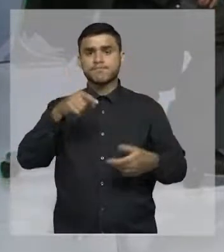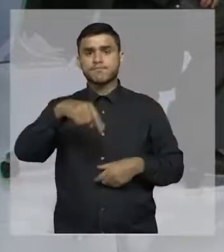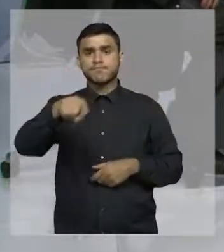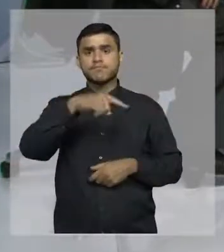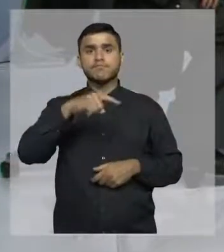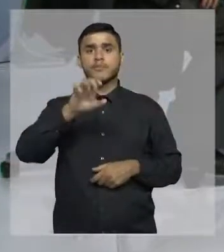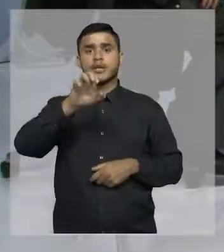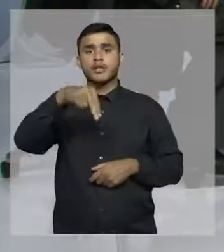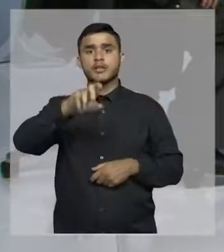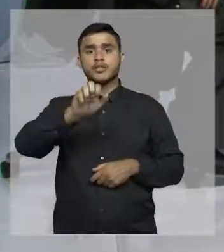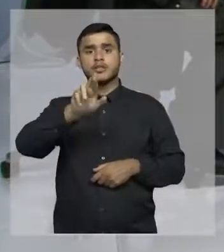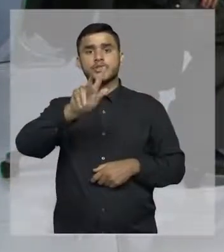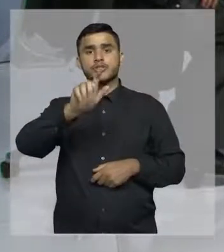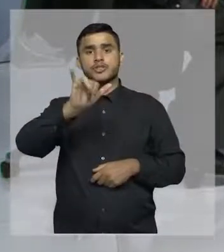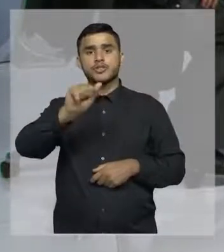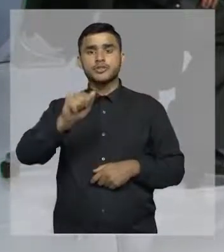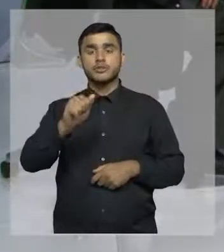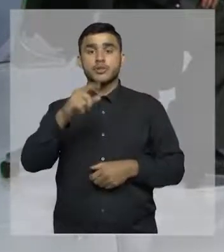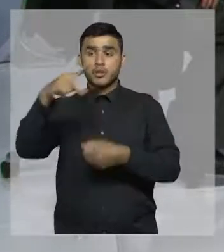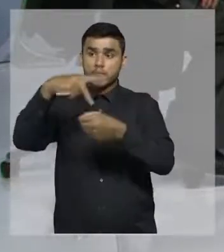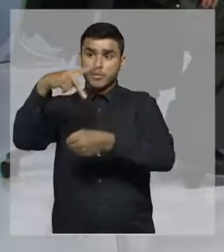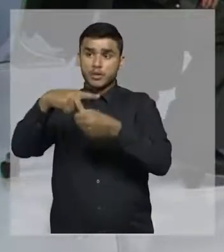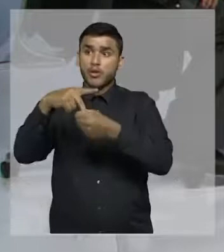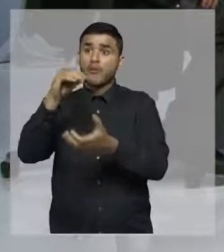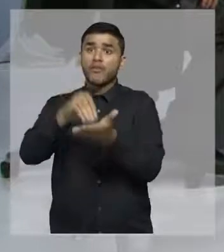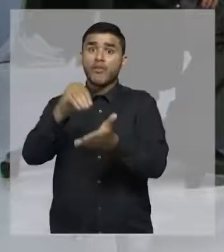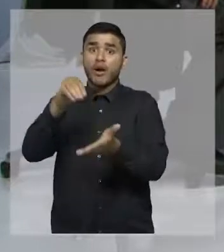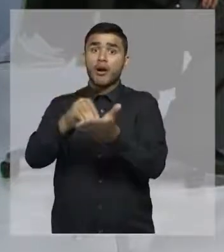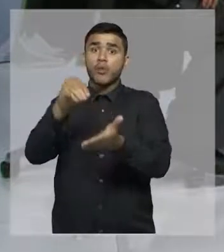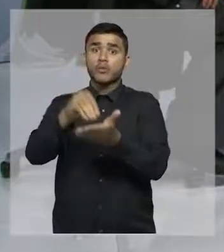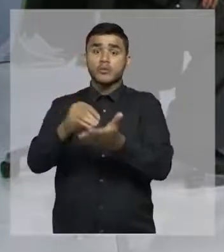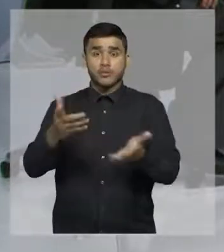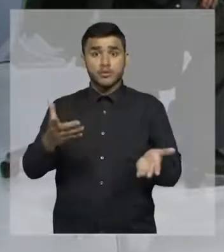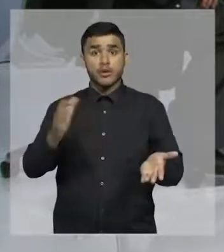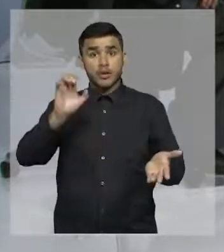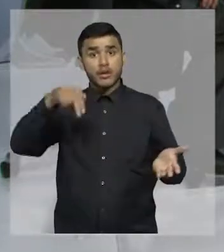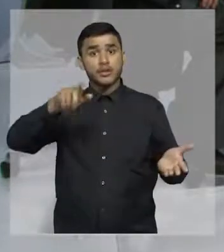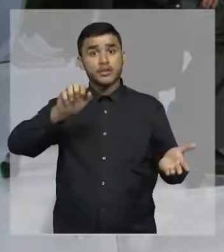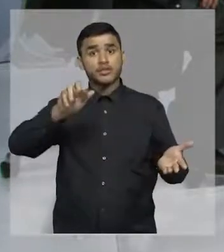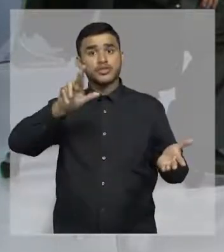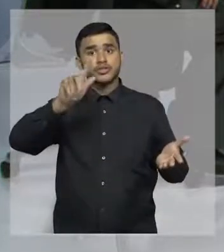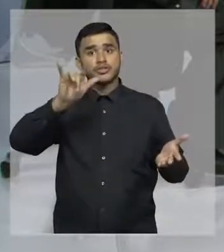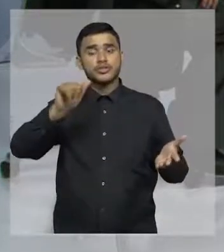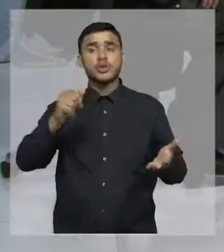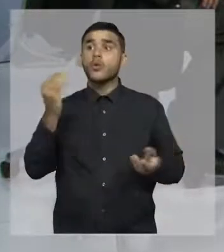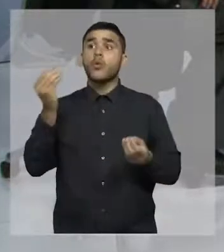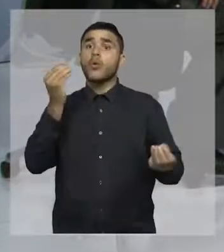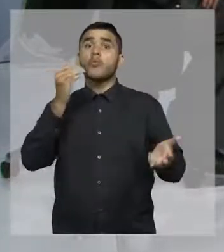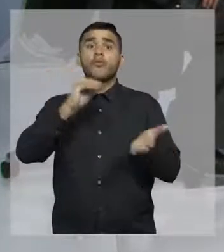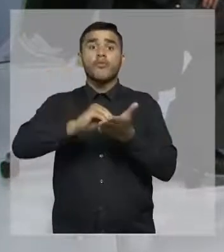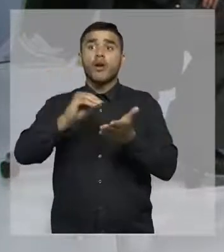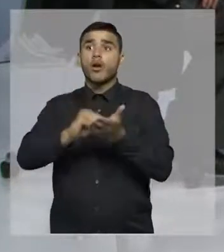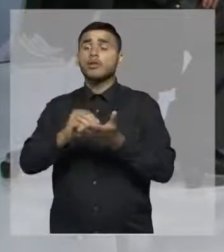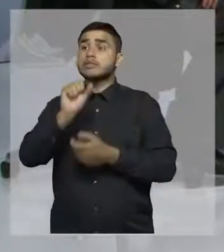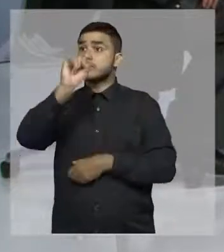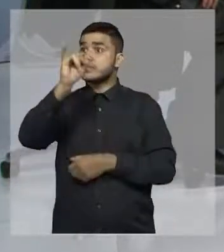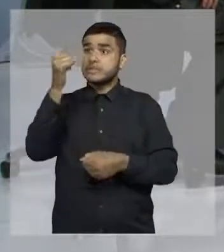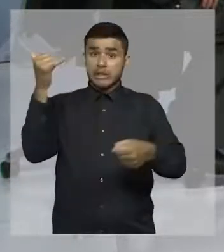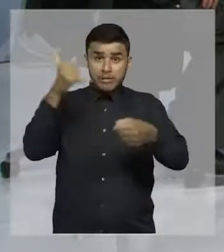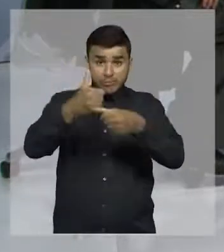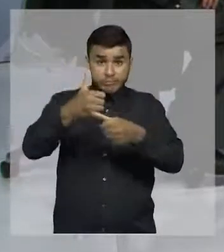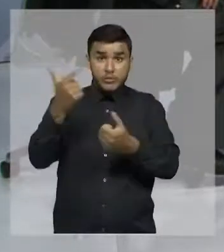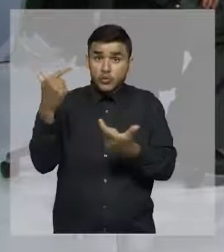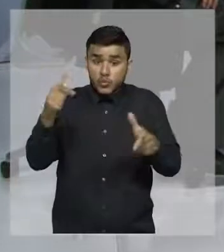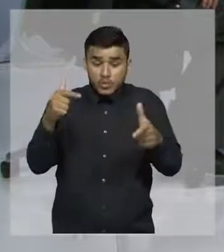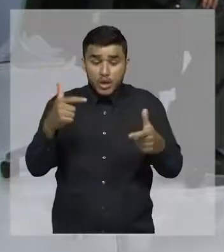energia. O que é petróleo? É energia. A falta de visão, mais uma vez, estratégica de um governo fez com